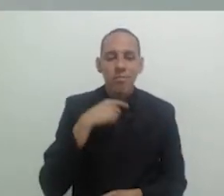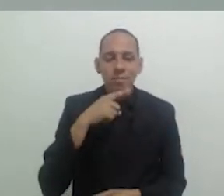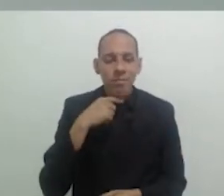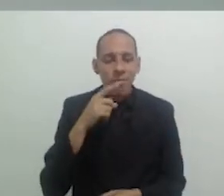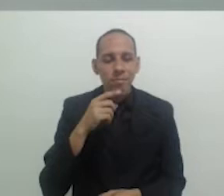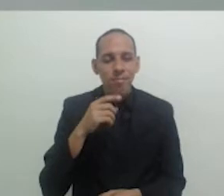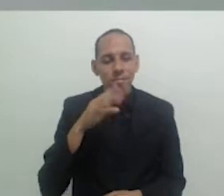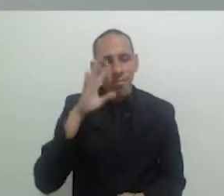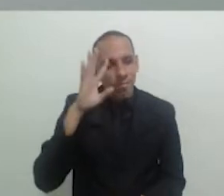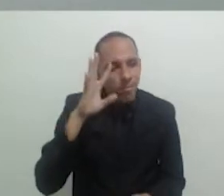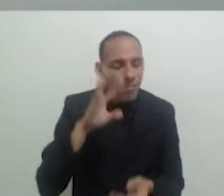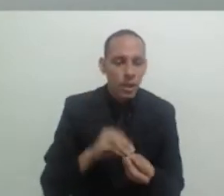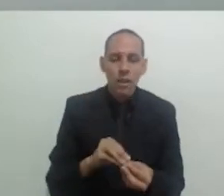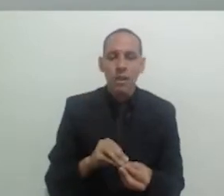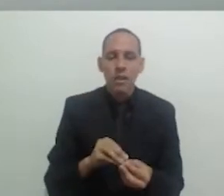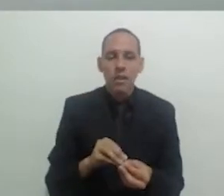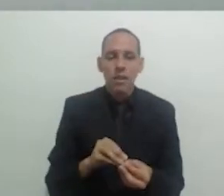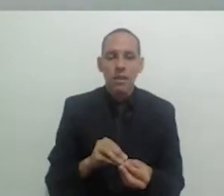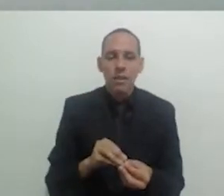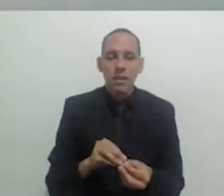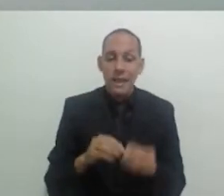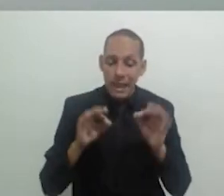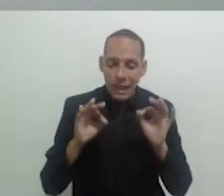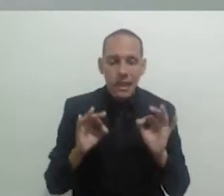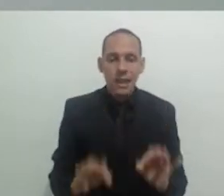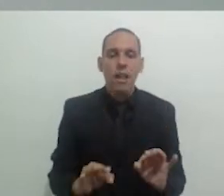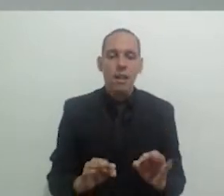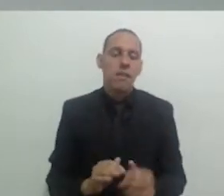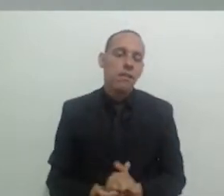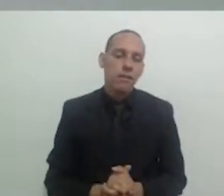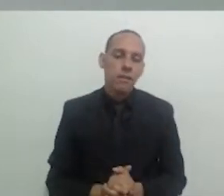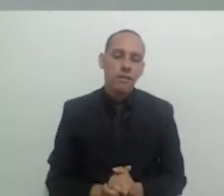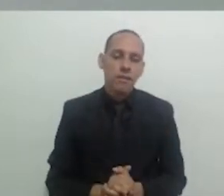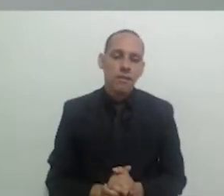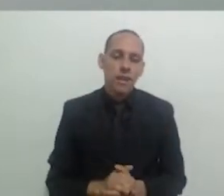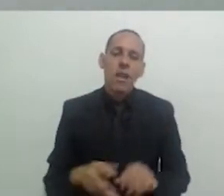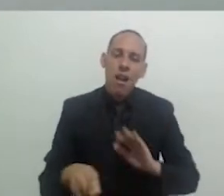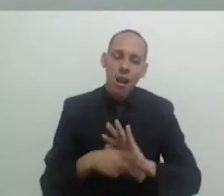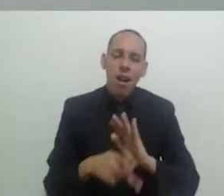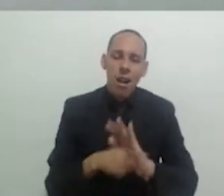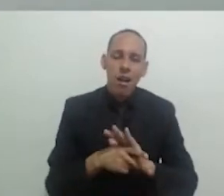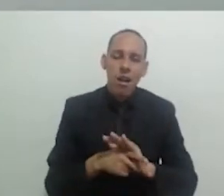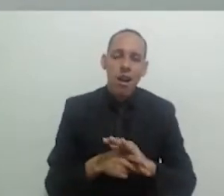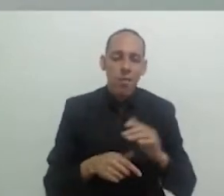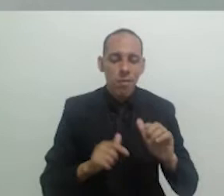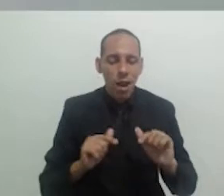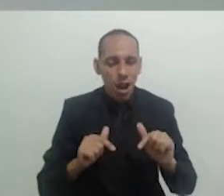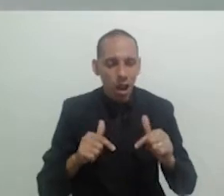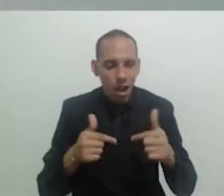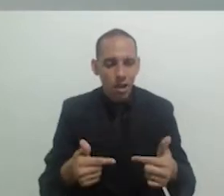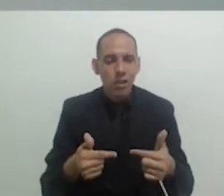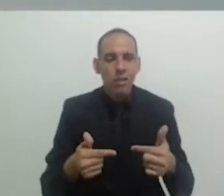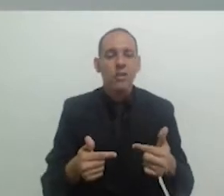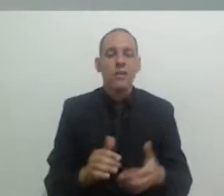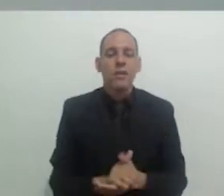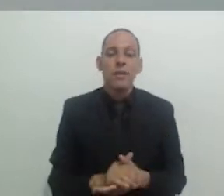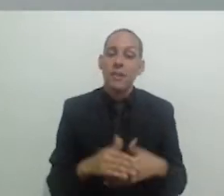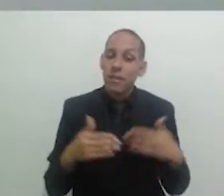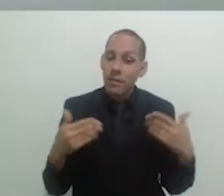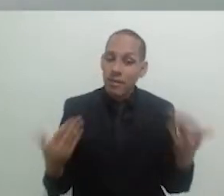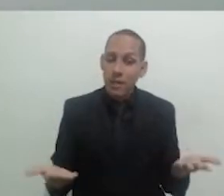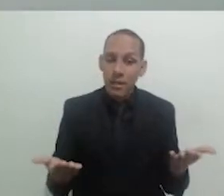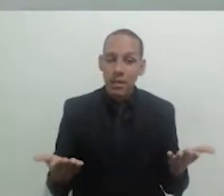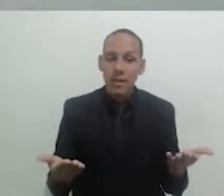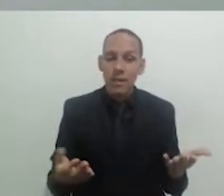imprescindível certeza necessária, própria das ações mandamentais. Posto isso, sem opinamento